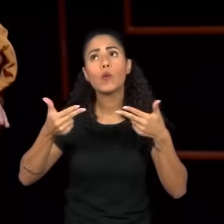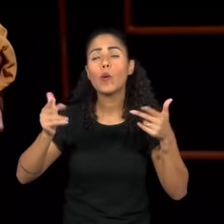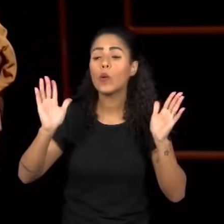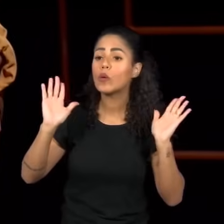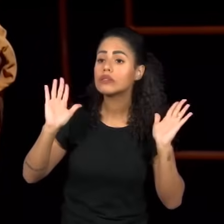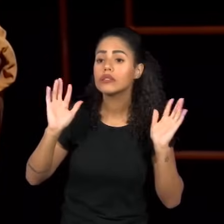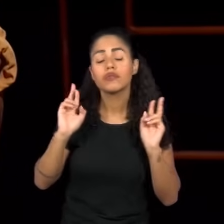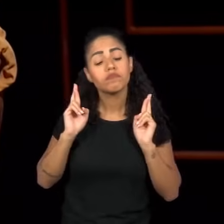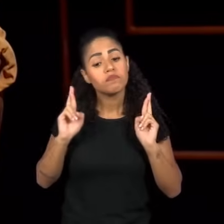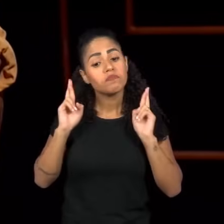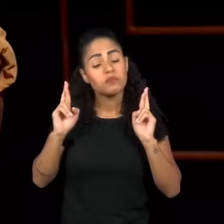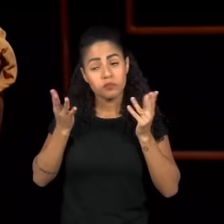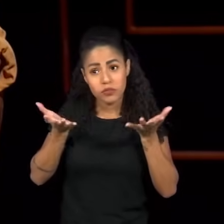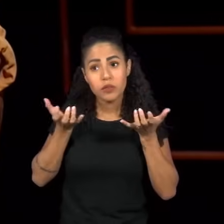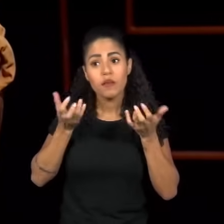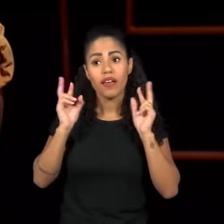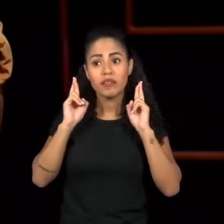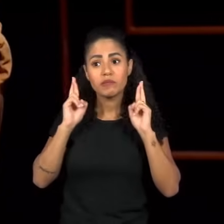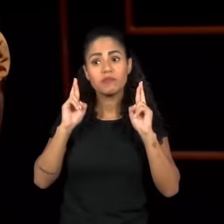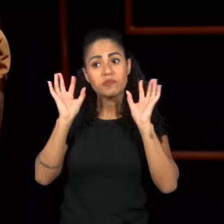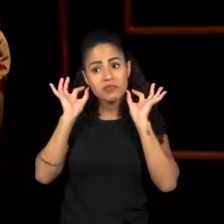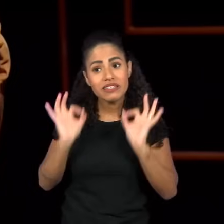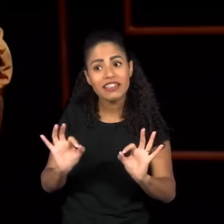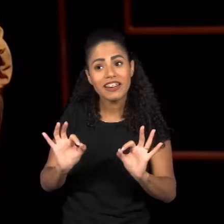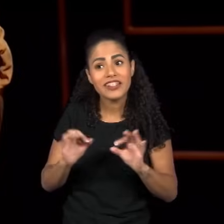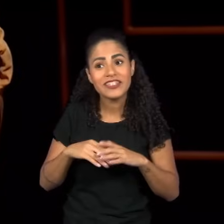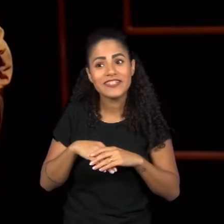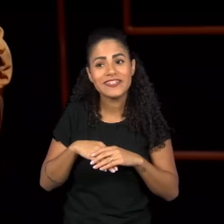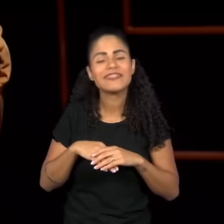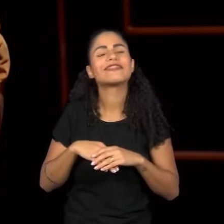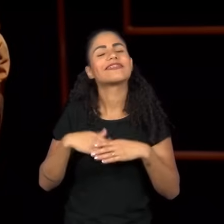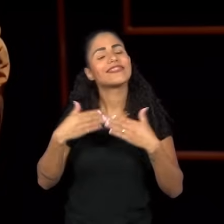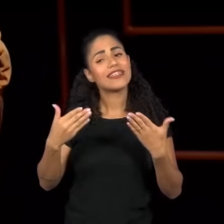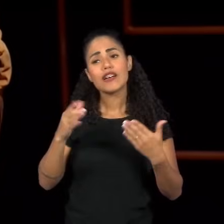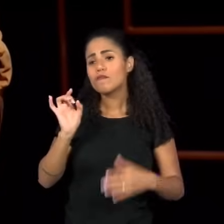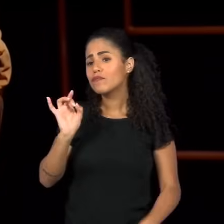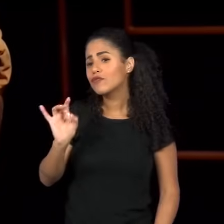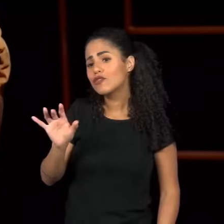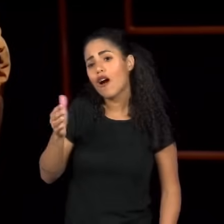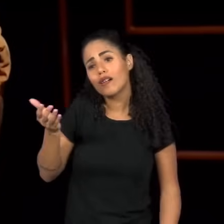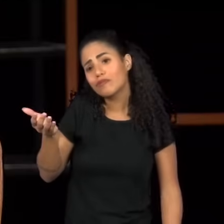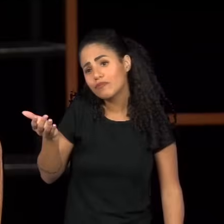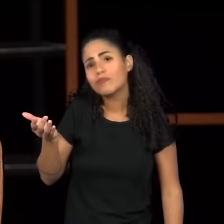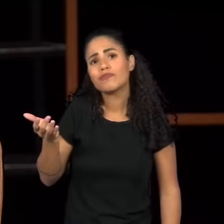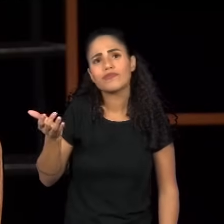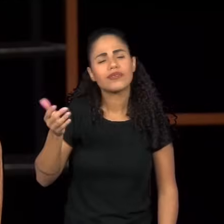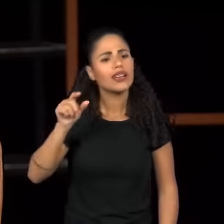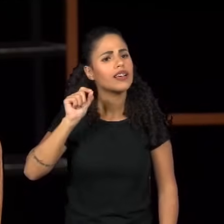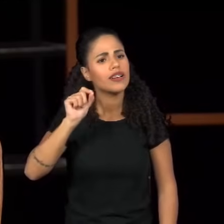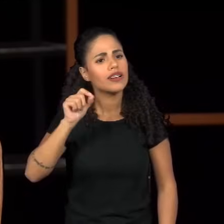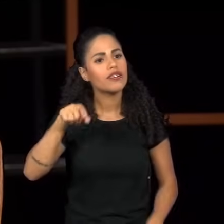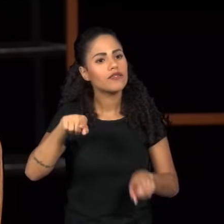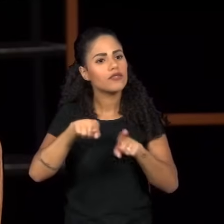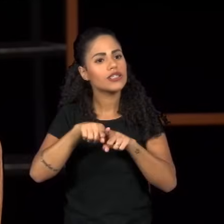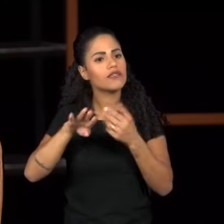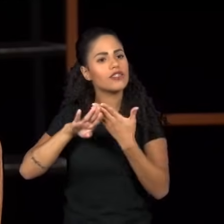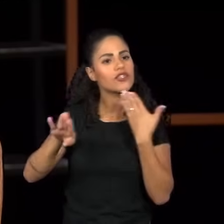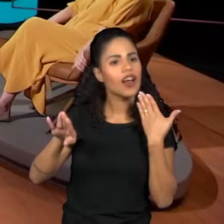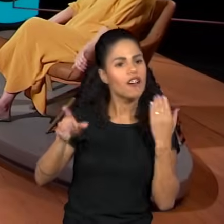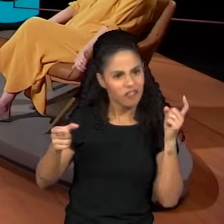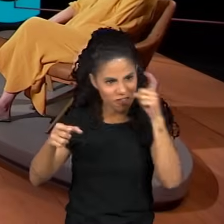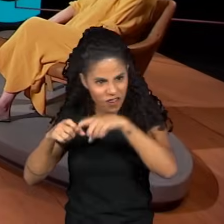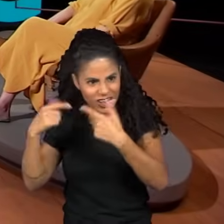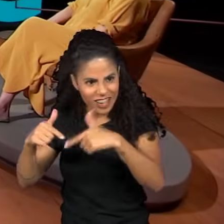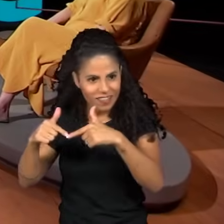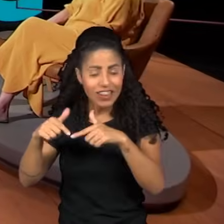gente torce para que aconteçam, né? É. Mas é só isso. Vão tirar você da sua reclusão. Um pouco,